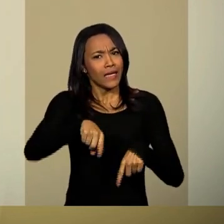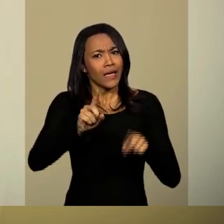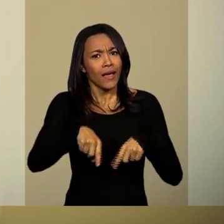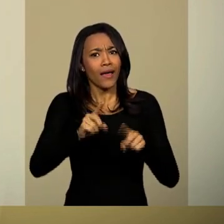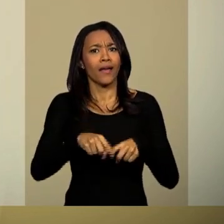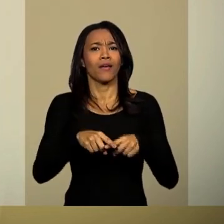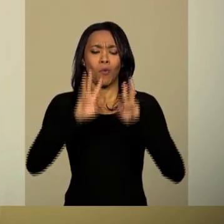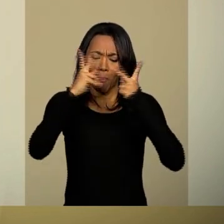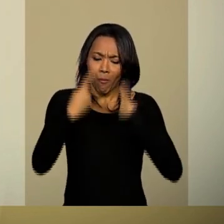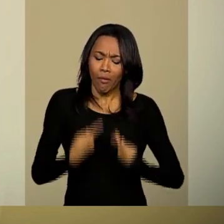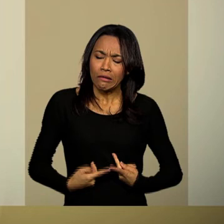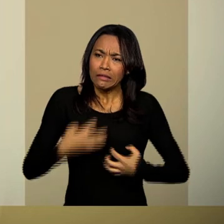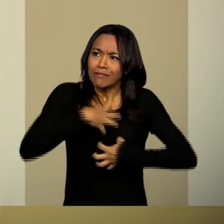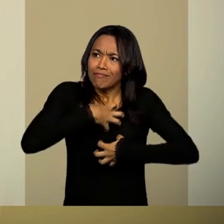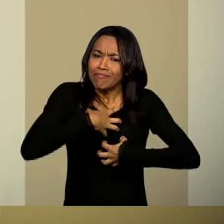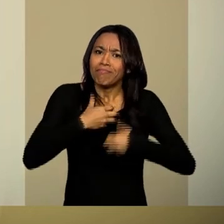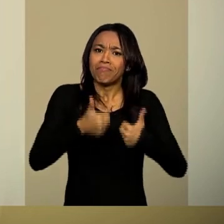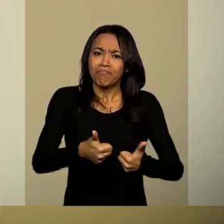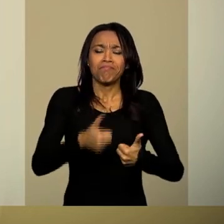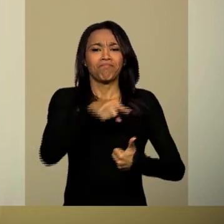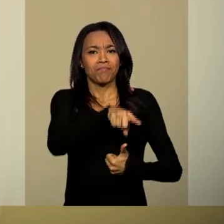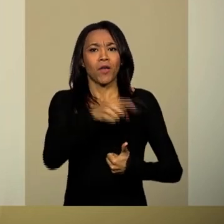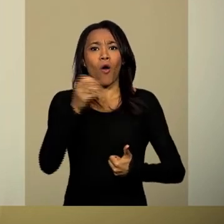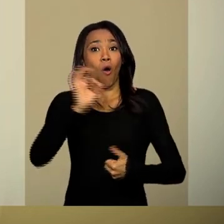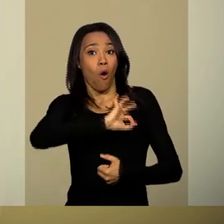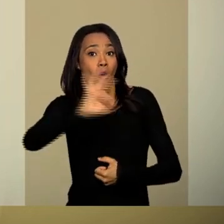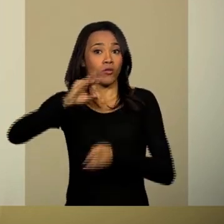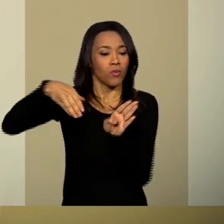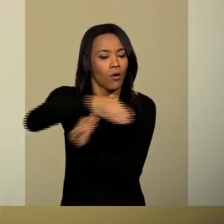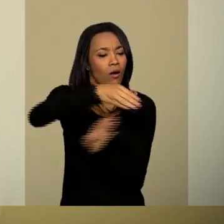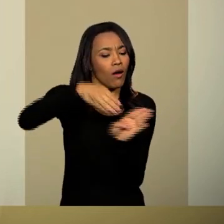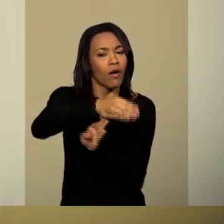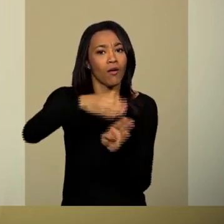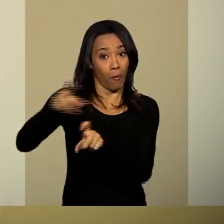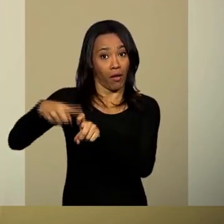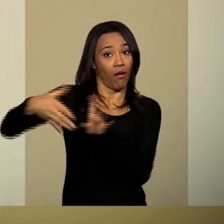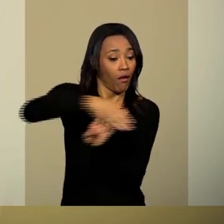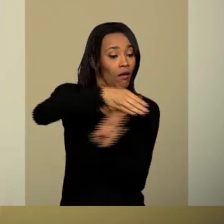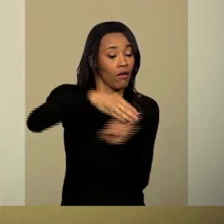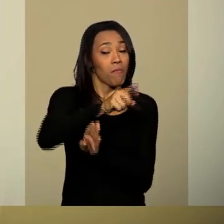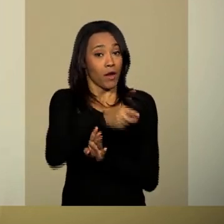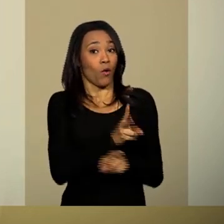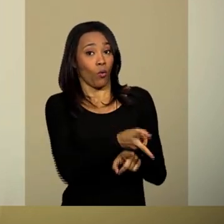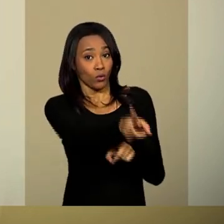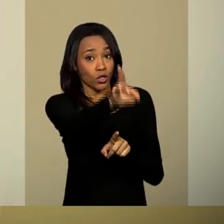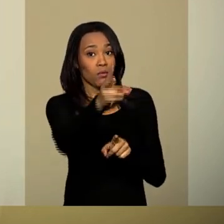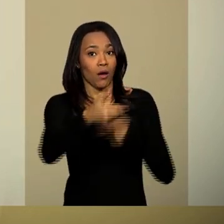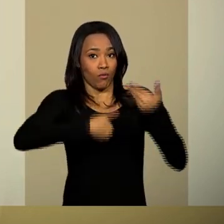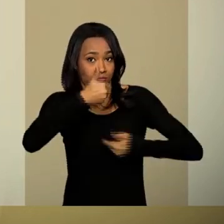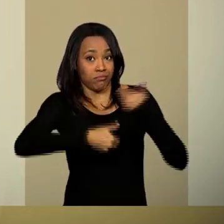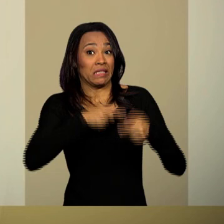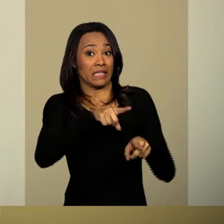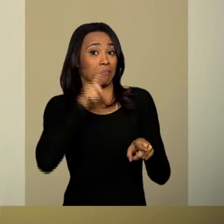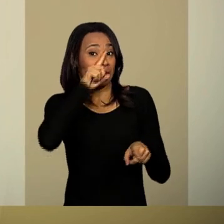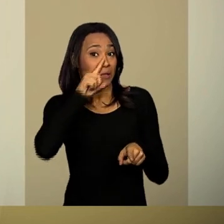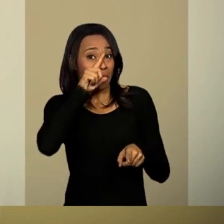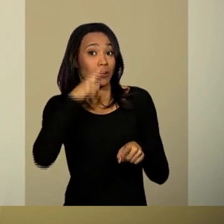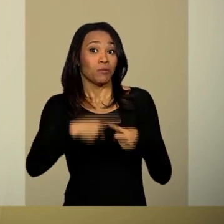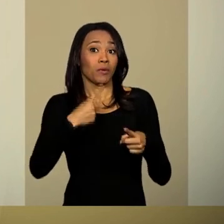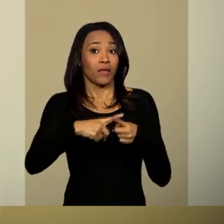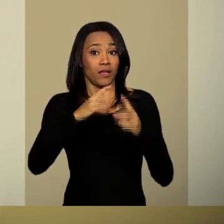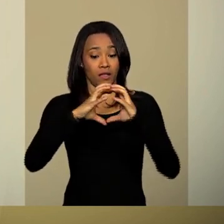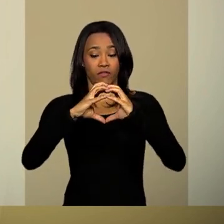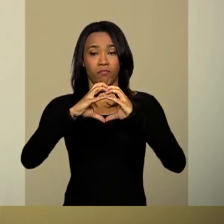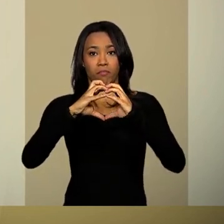humano e que ele tem recebido uma ótima orientação para a continuidade do seu tratamento que é delicado porque ele sofreu um